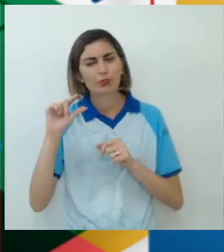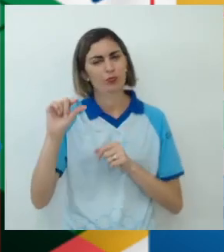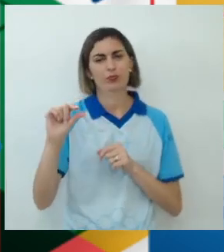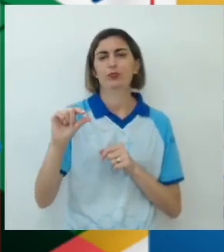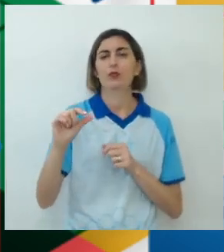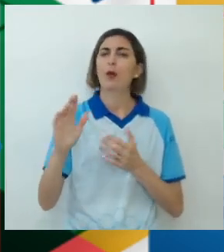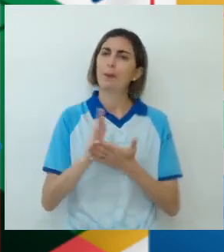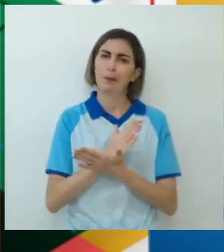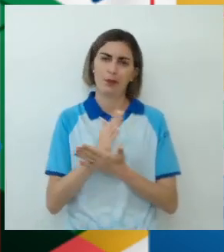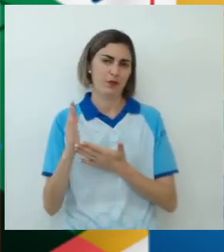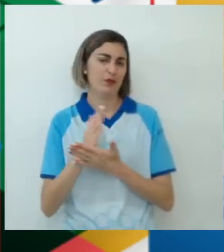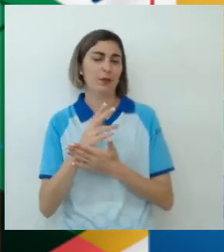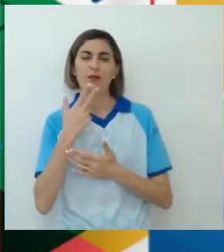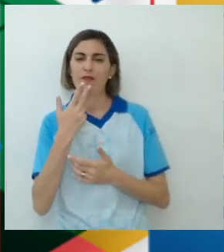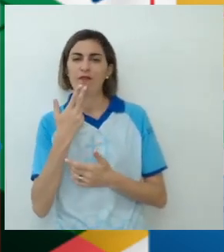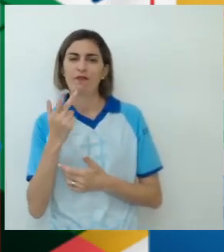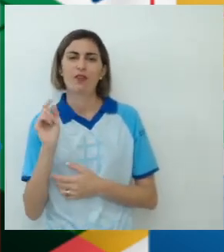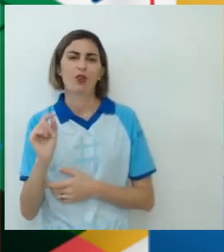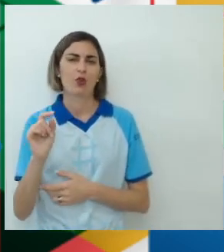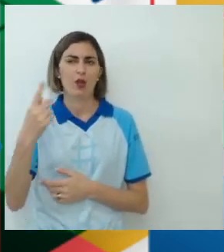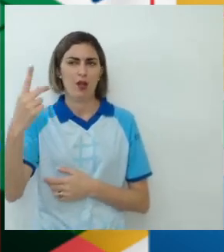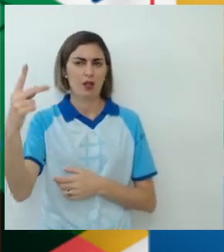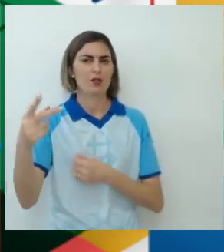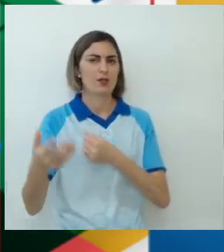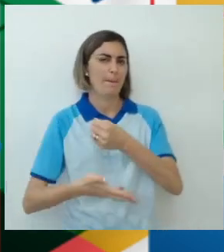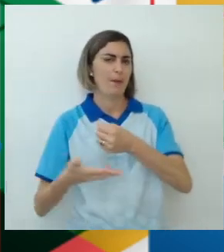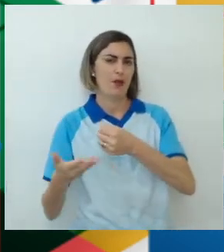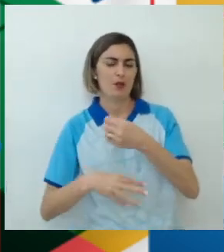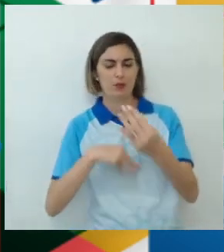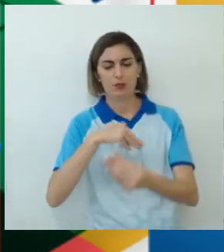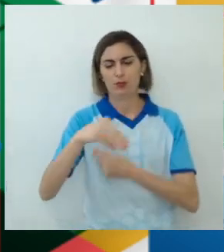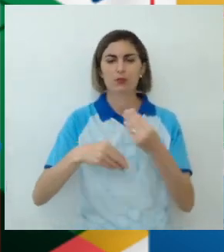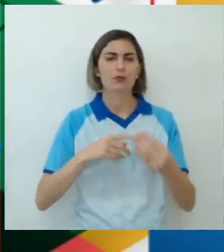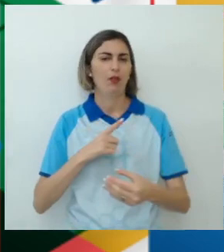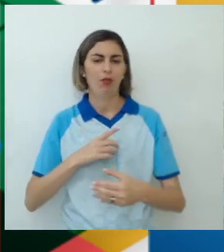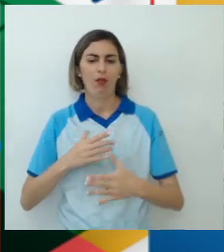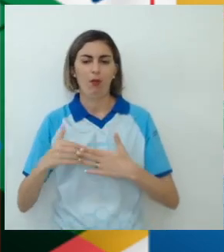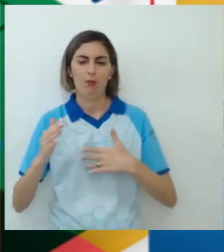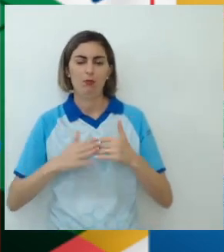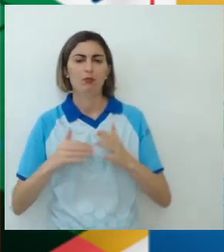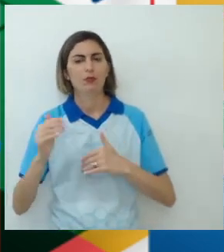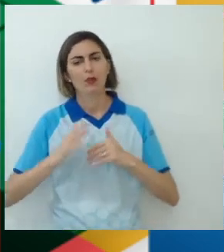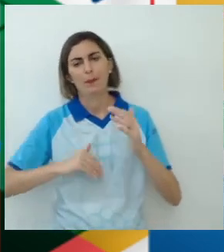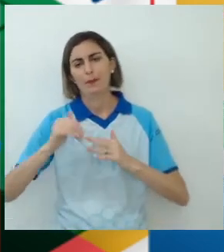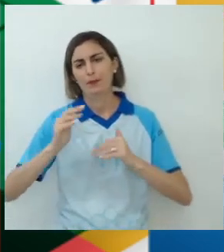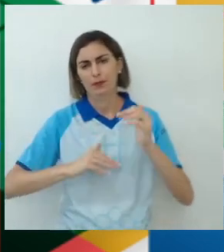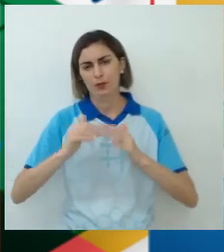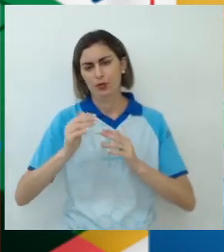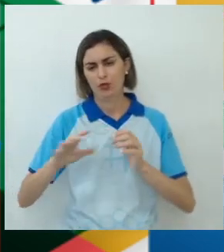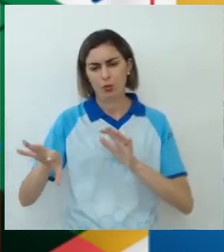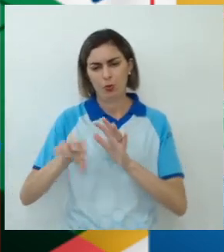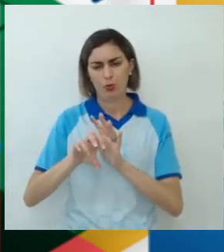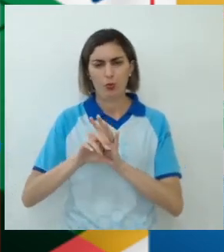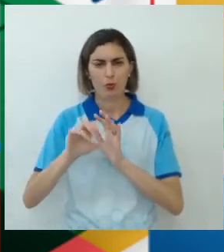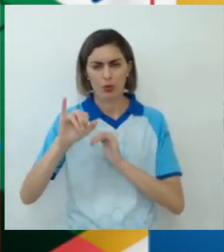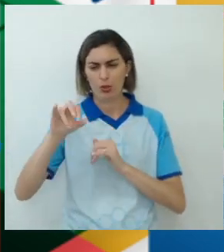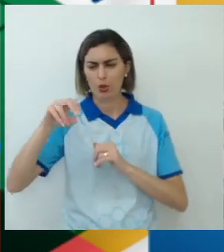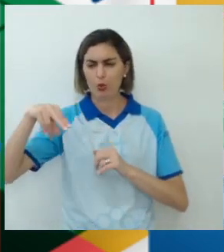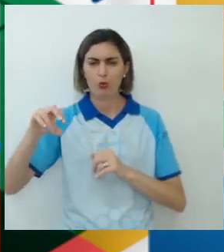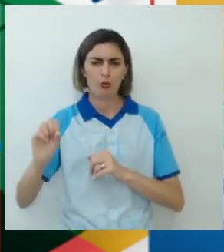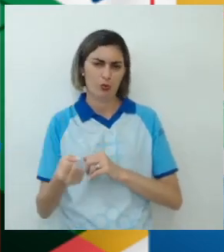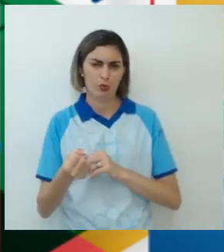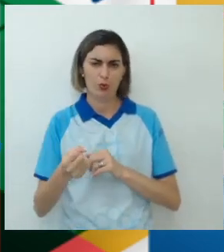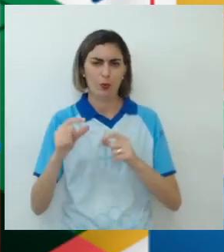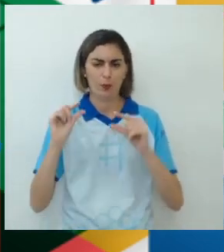Então, provavelmente, aí o que ele quer dizer é que essa base conjugada tem uma habilidade, uma capacidade de puxar íons H+ da